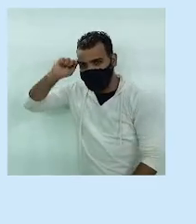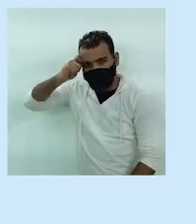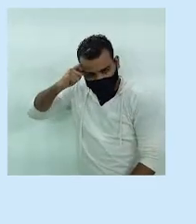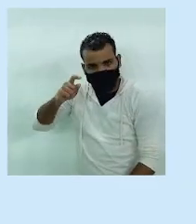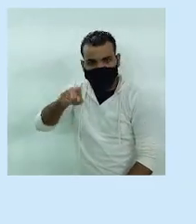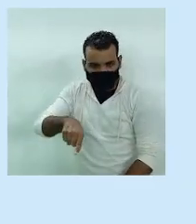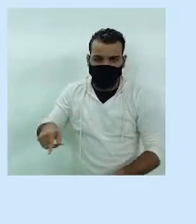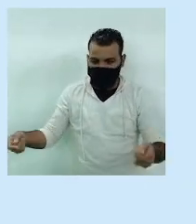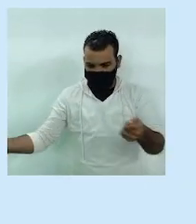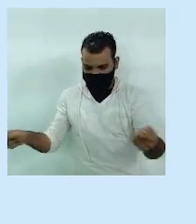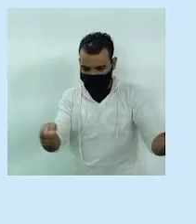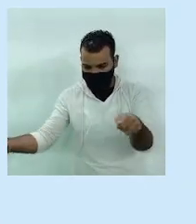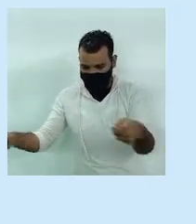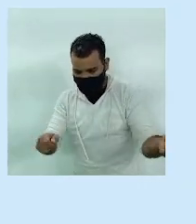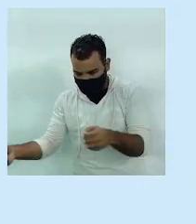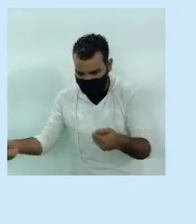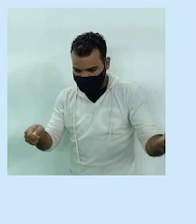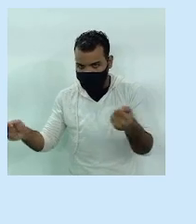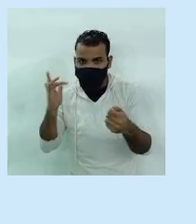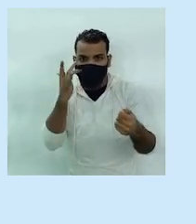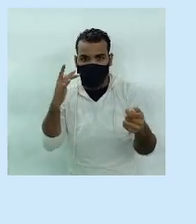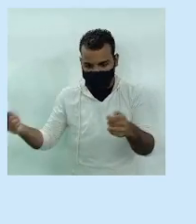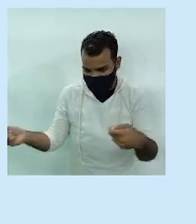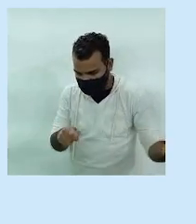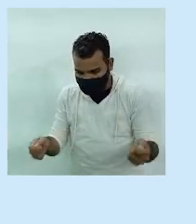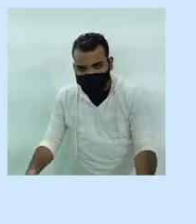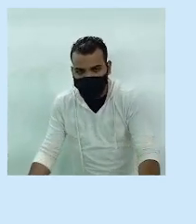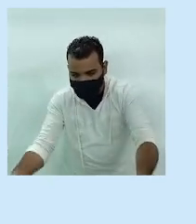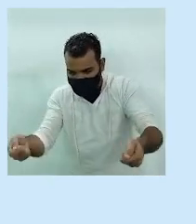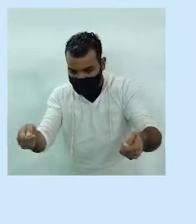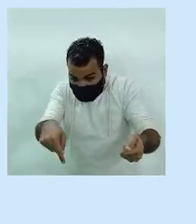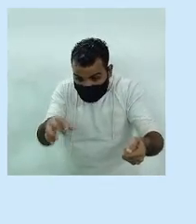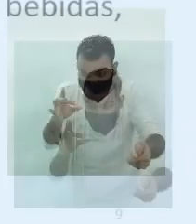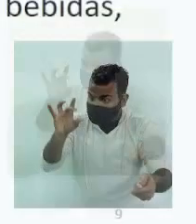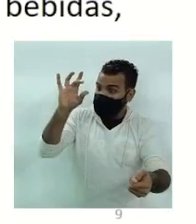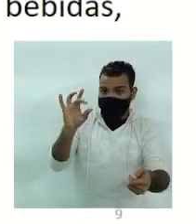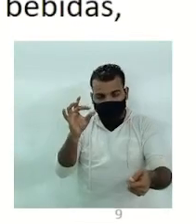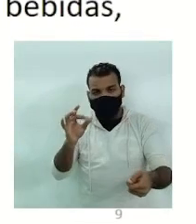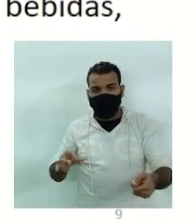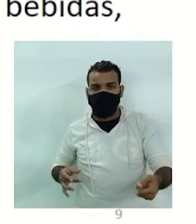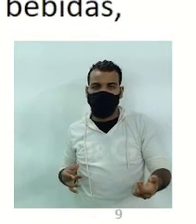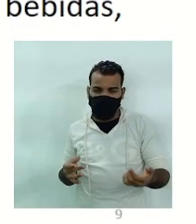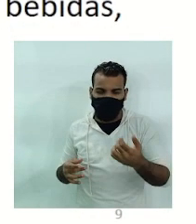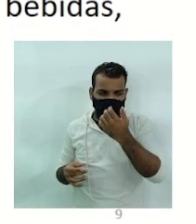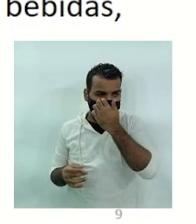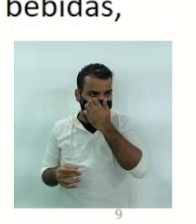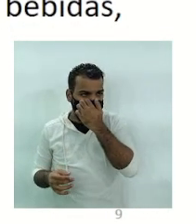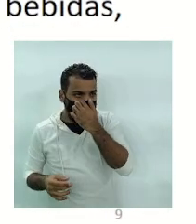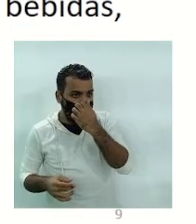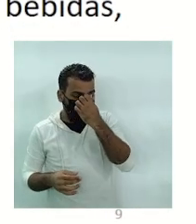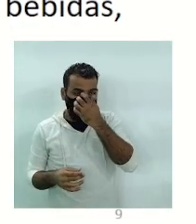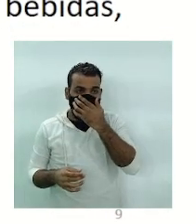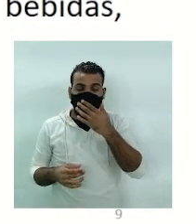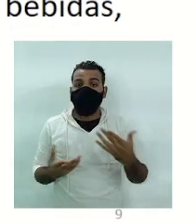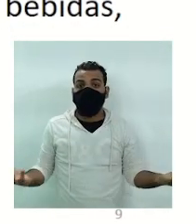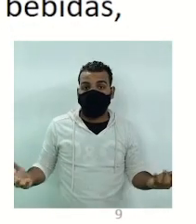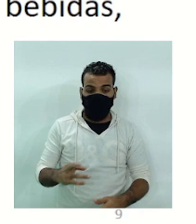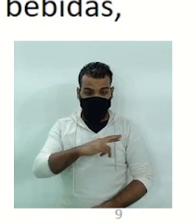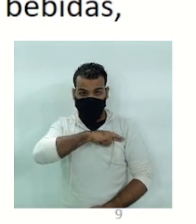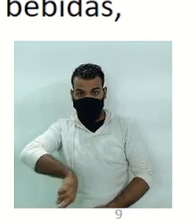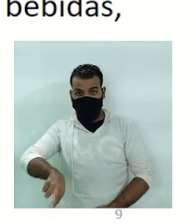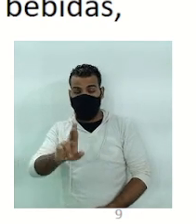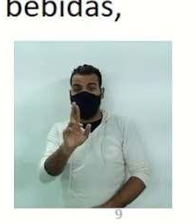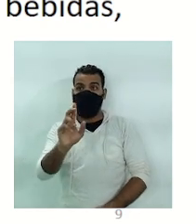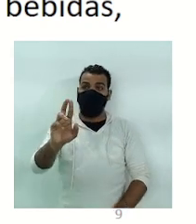de mineração. Então, nós temos um domínio religioso. Então, o domínio religioso imposto